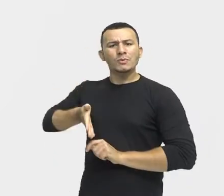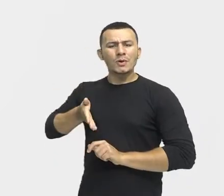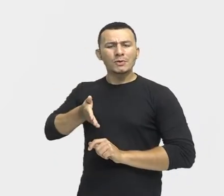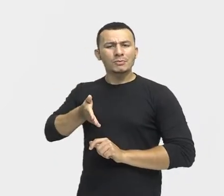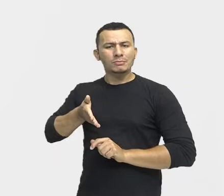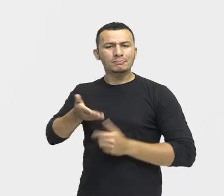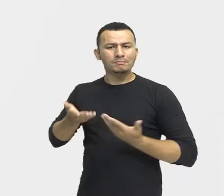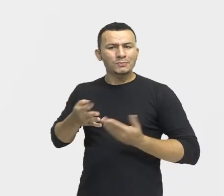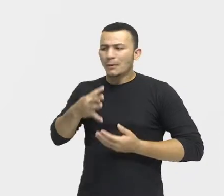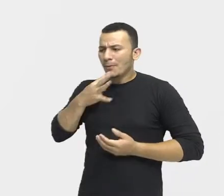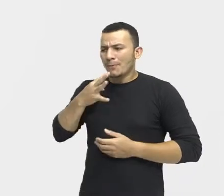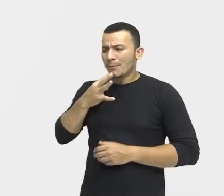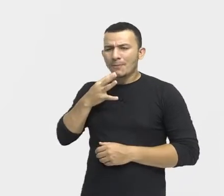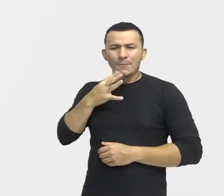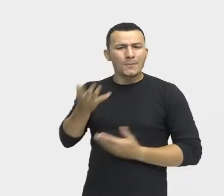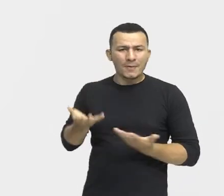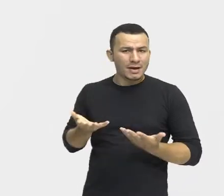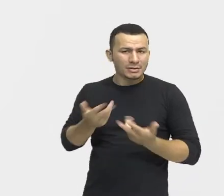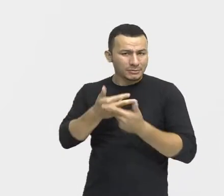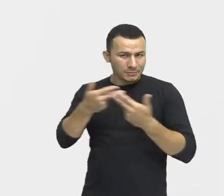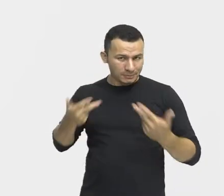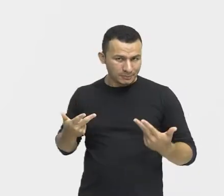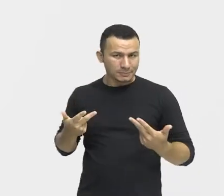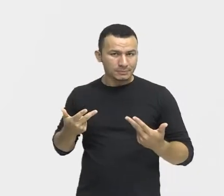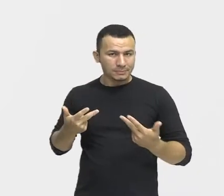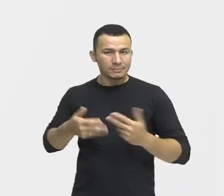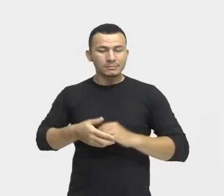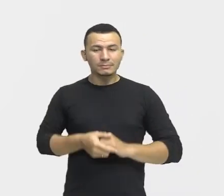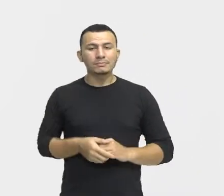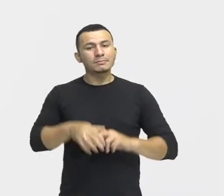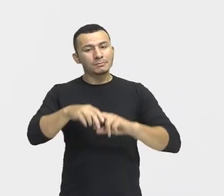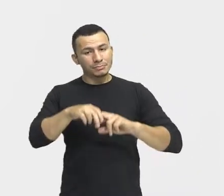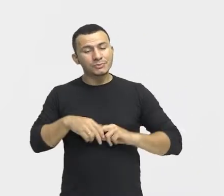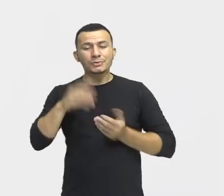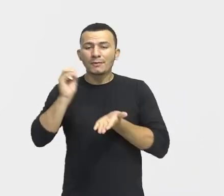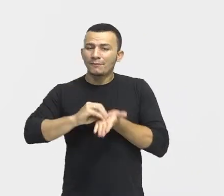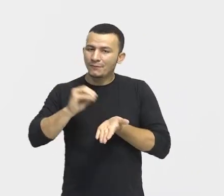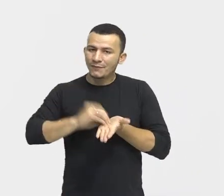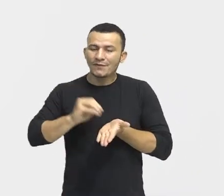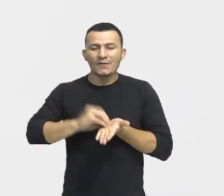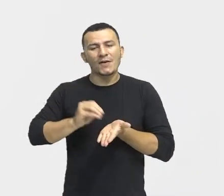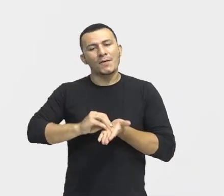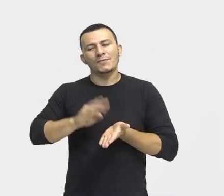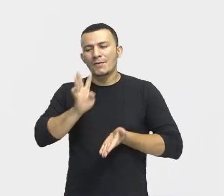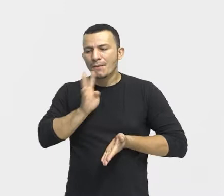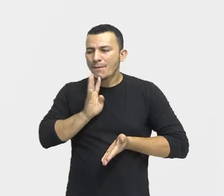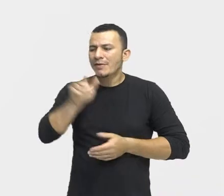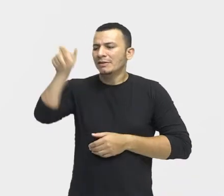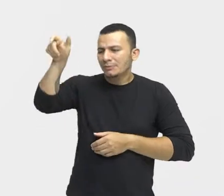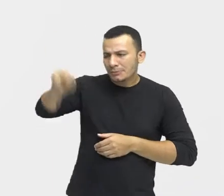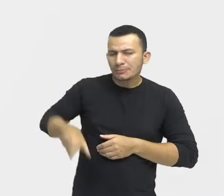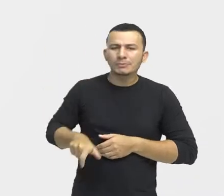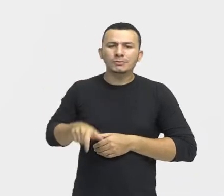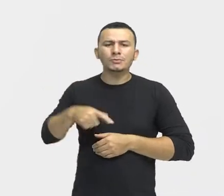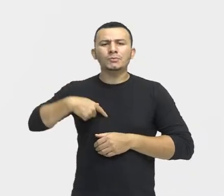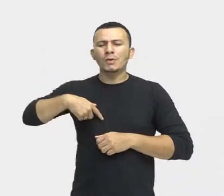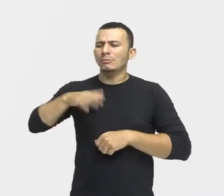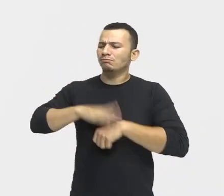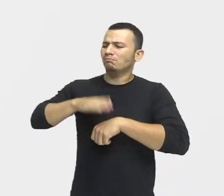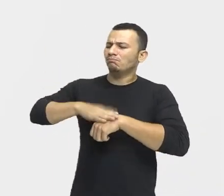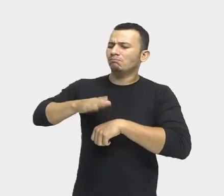ter realmente um conhecimento válido sobre aquilo. Então, por falta de conhecimento, você julga com base nas suas